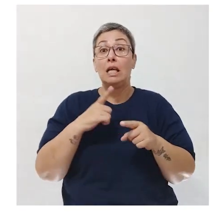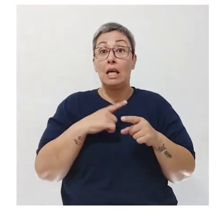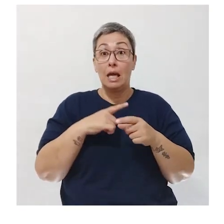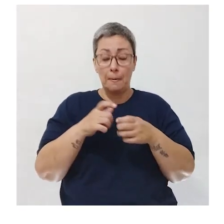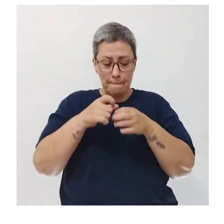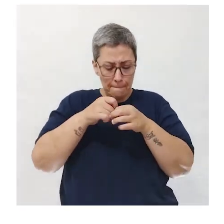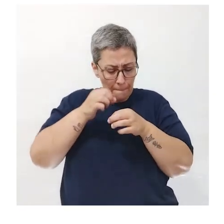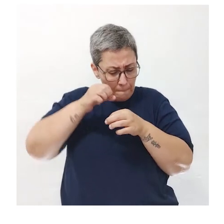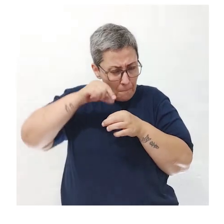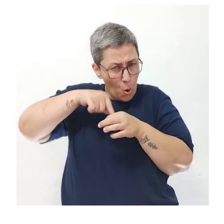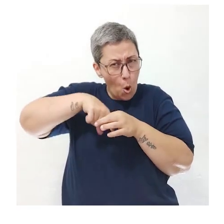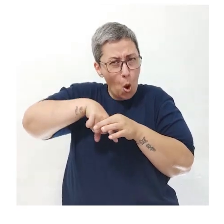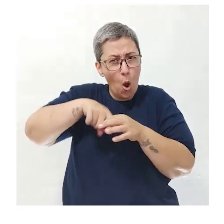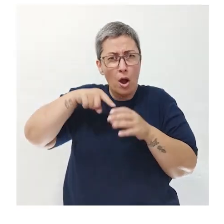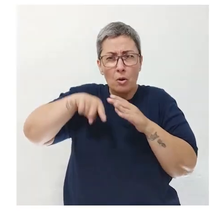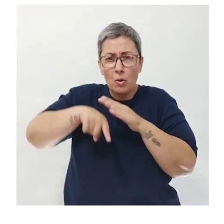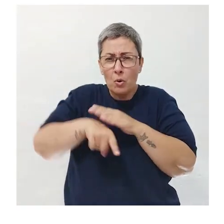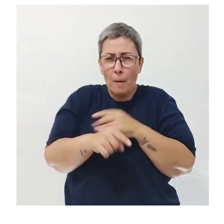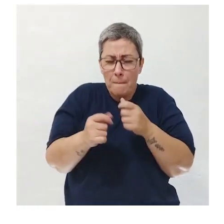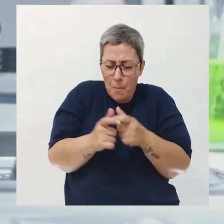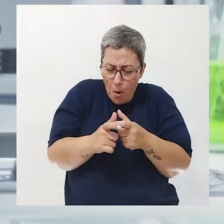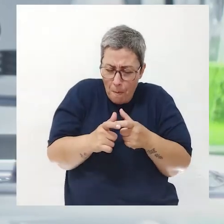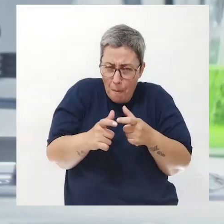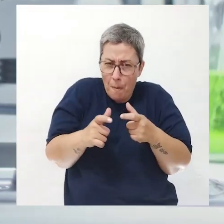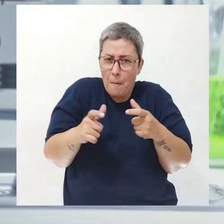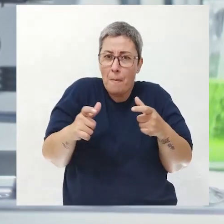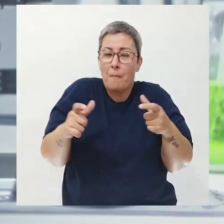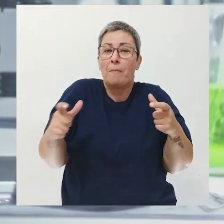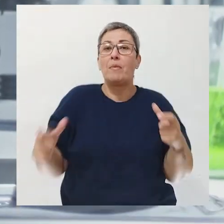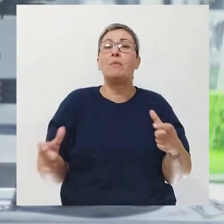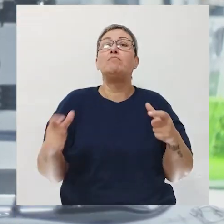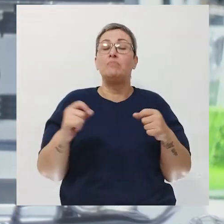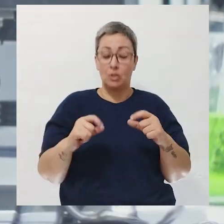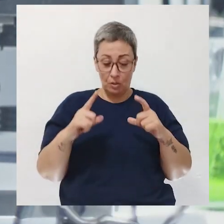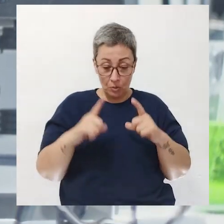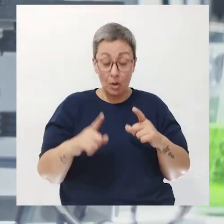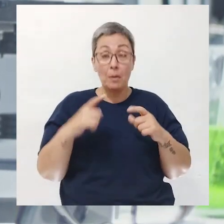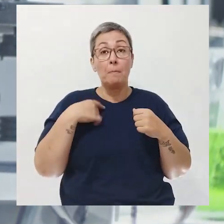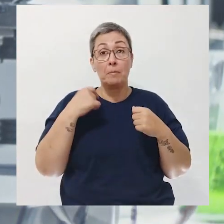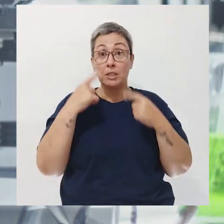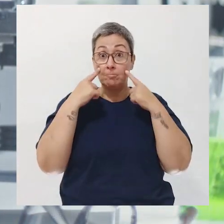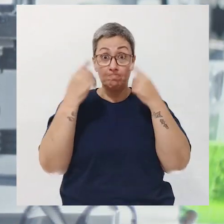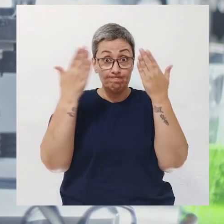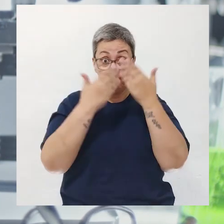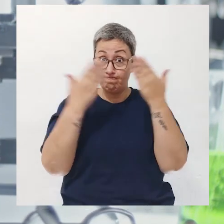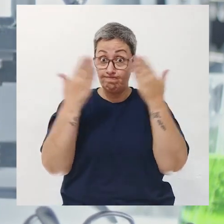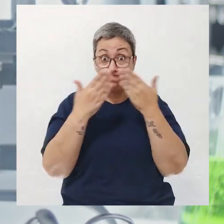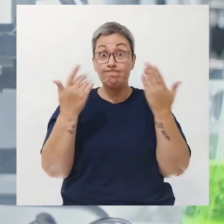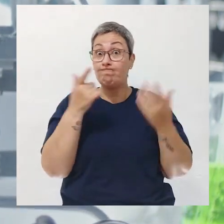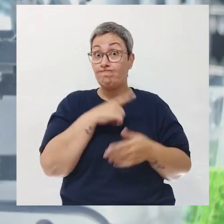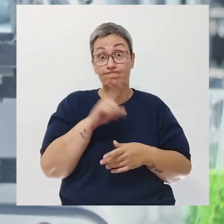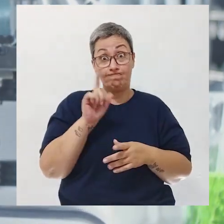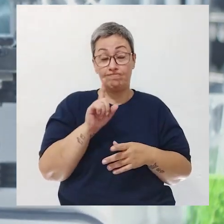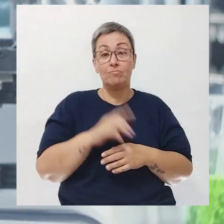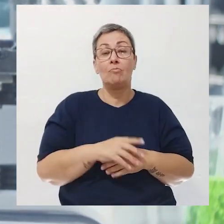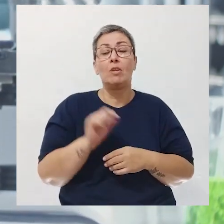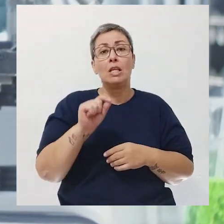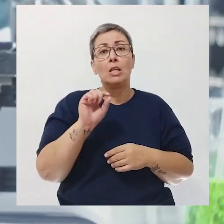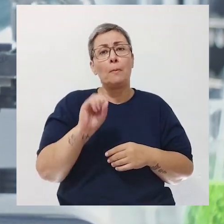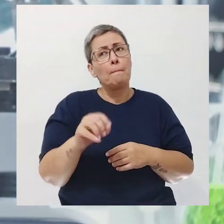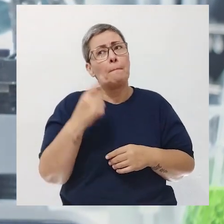O microscópio possui lentes muito potentes e aumenta inúmeras vezes o tamanho da imagem que nossos olhos